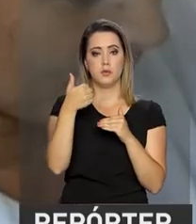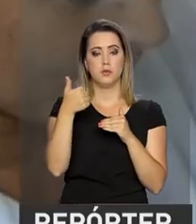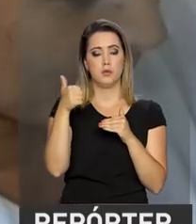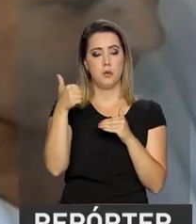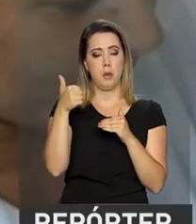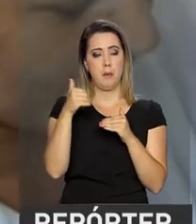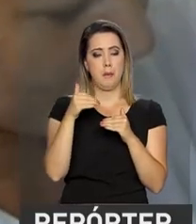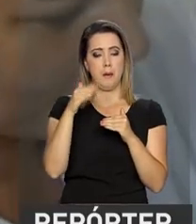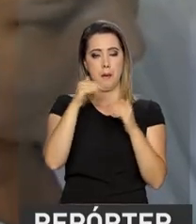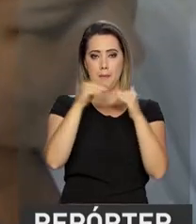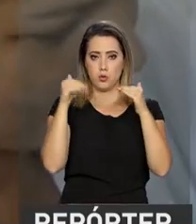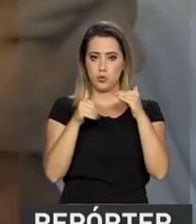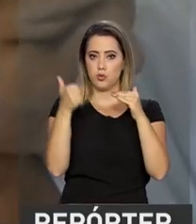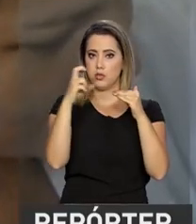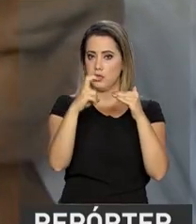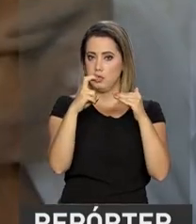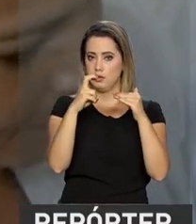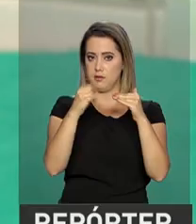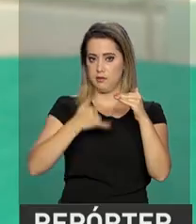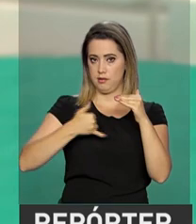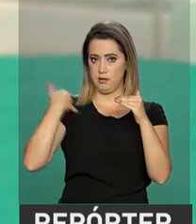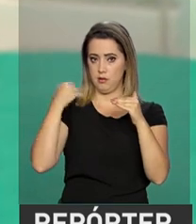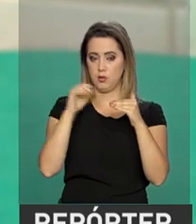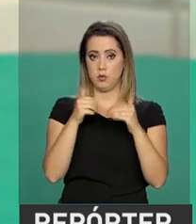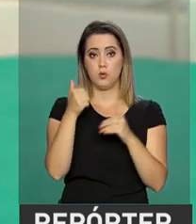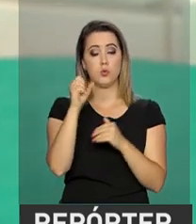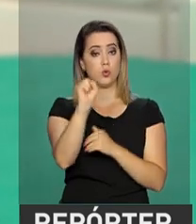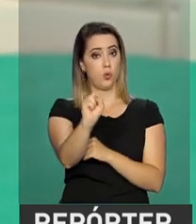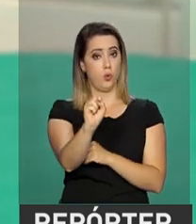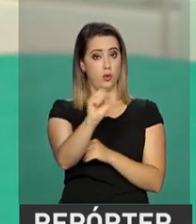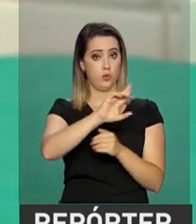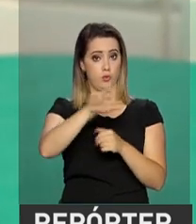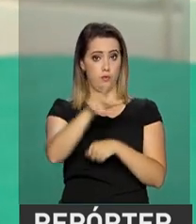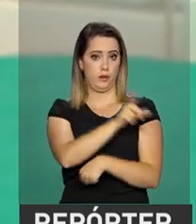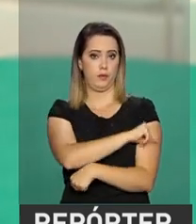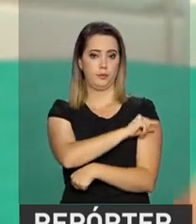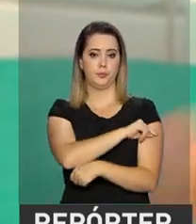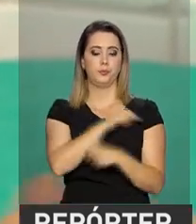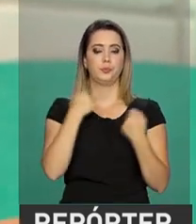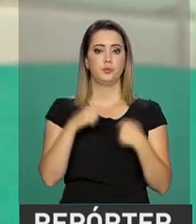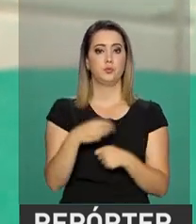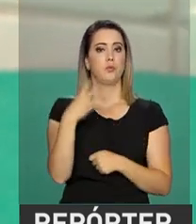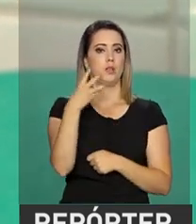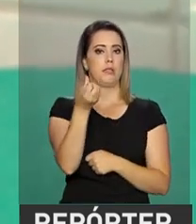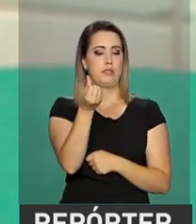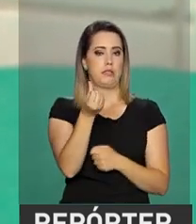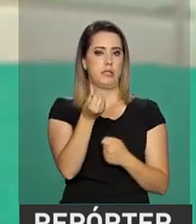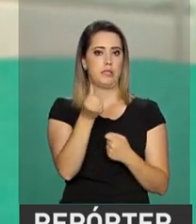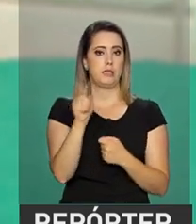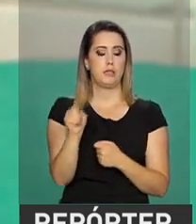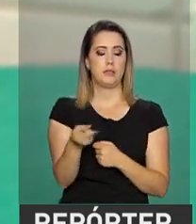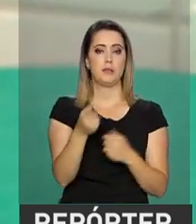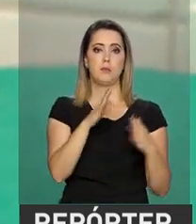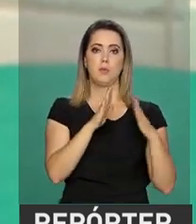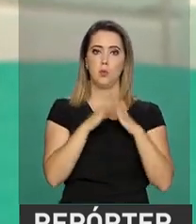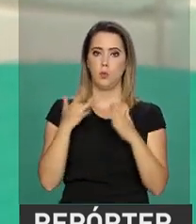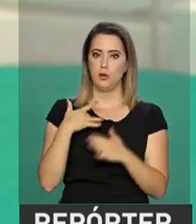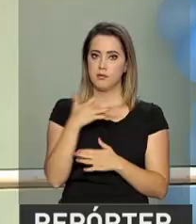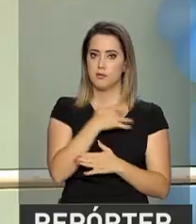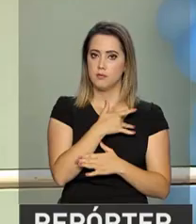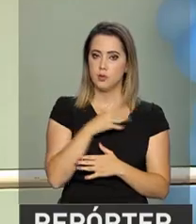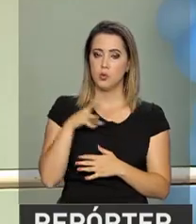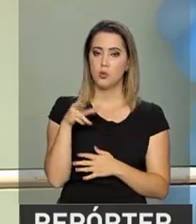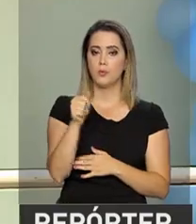de 15 anos são oito tipos a imunização será feita em 36 mil postos de saúde de todo o país